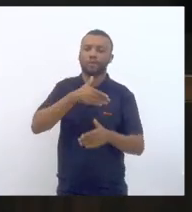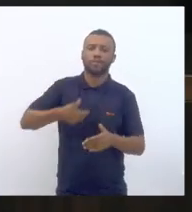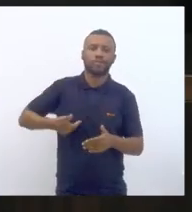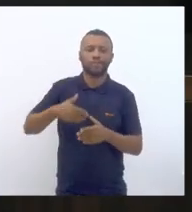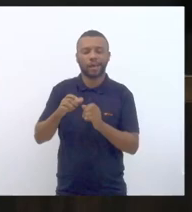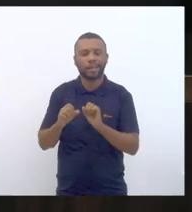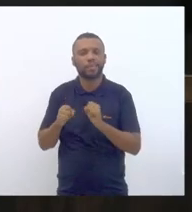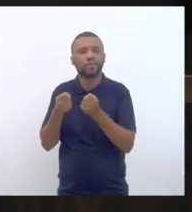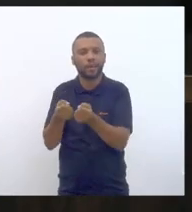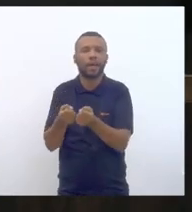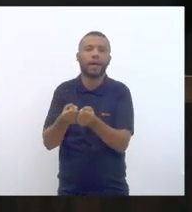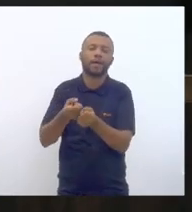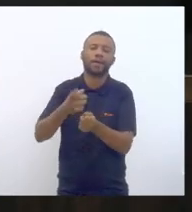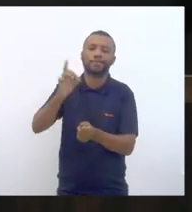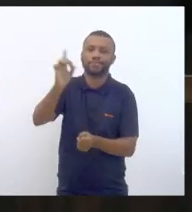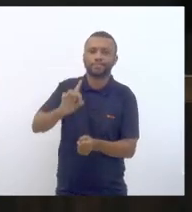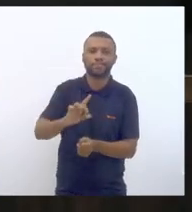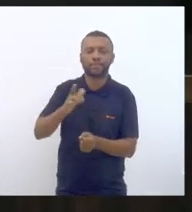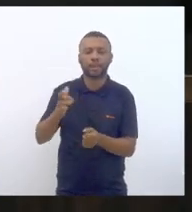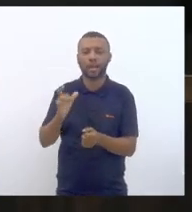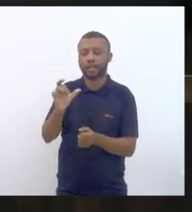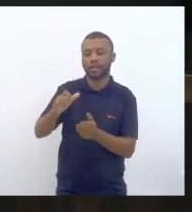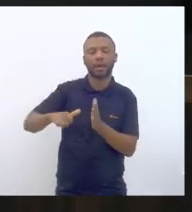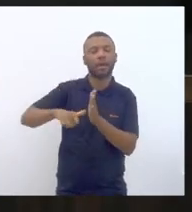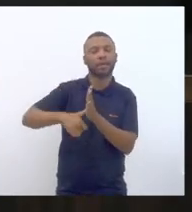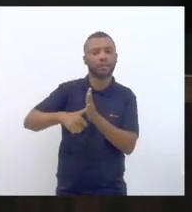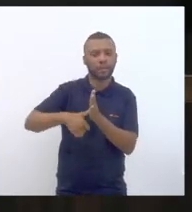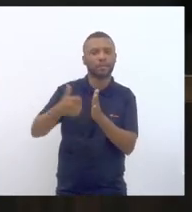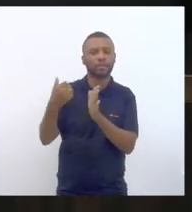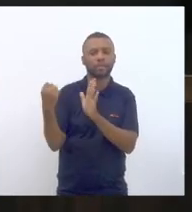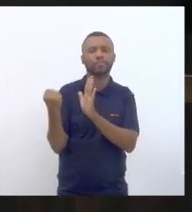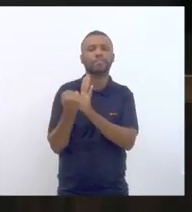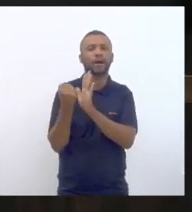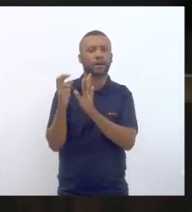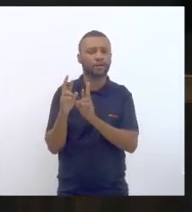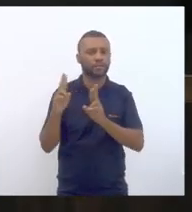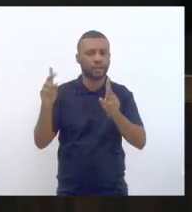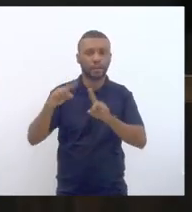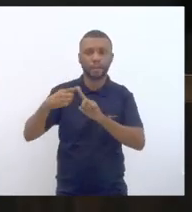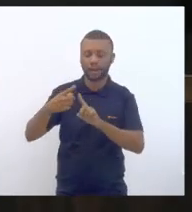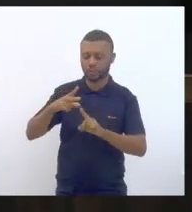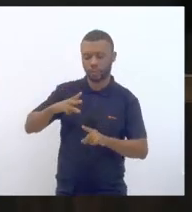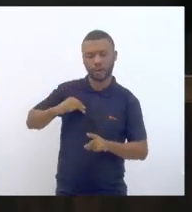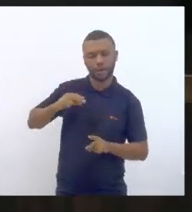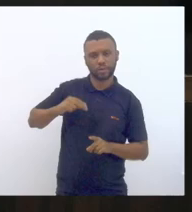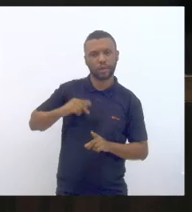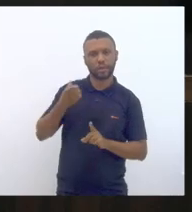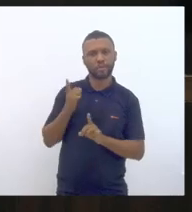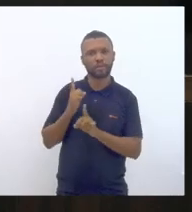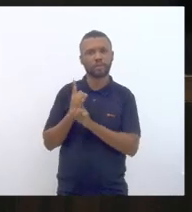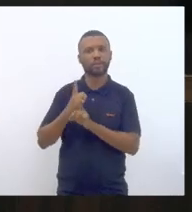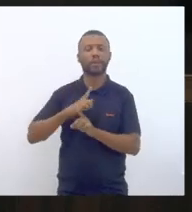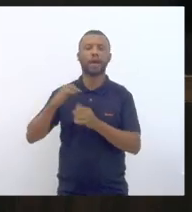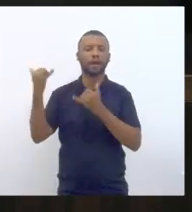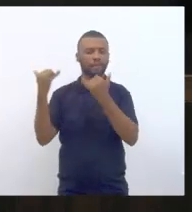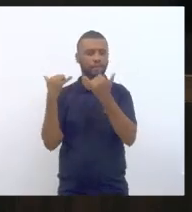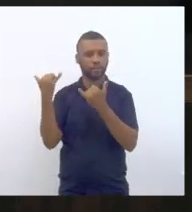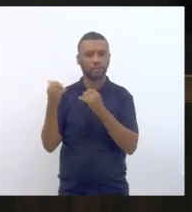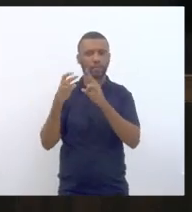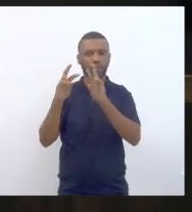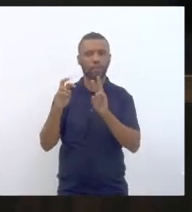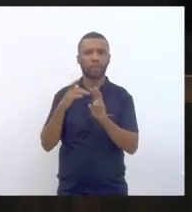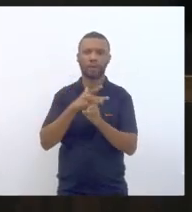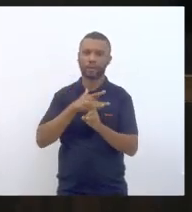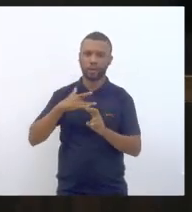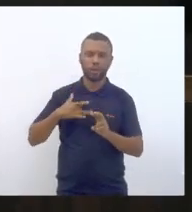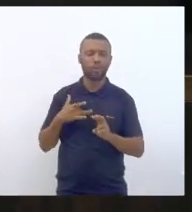com deficiência a carteira de identidade diferenciada e um crachá de identificação que reúnam informações sobre a saúde